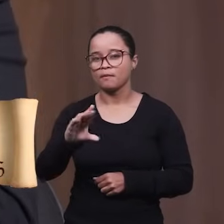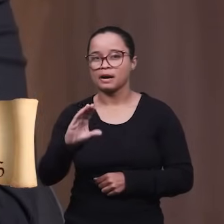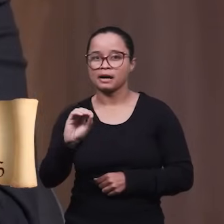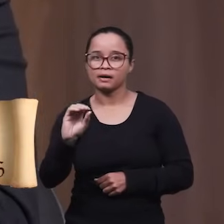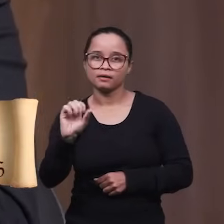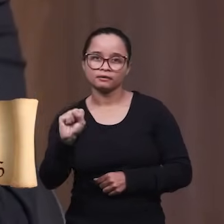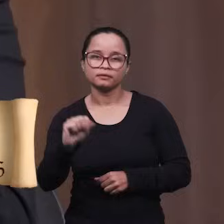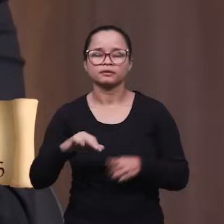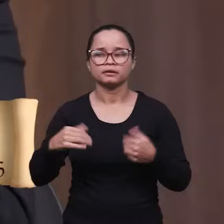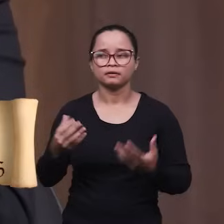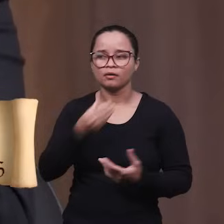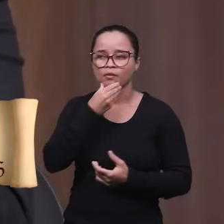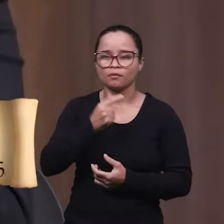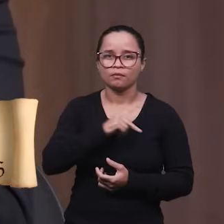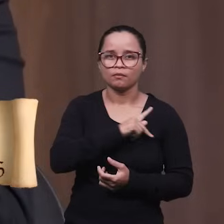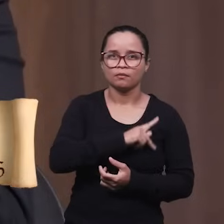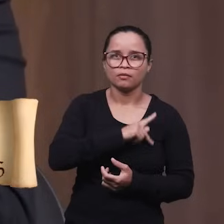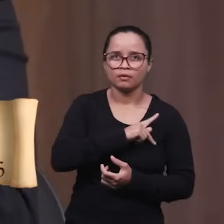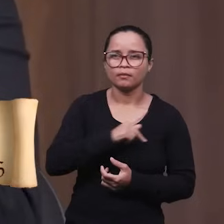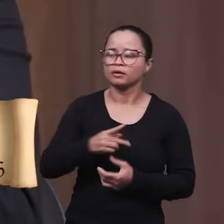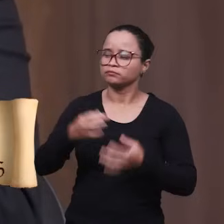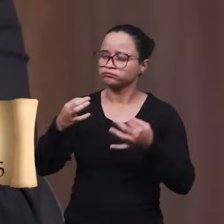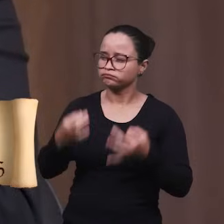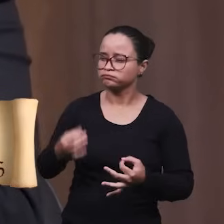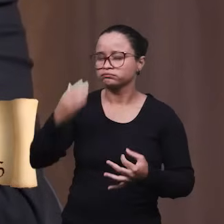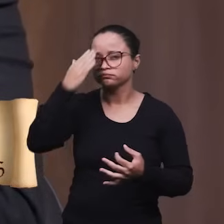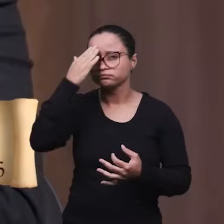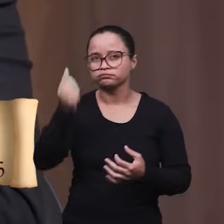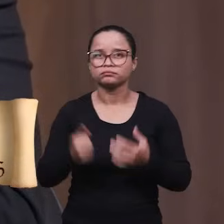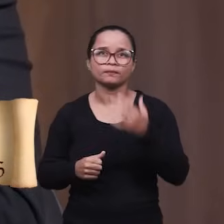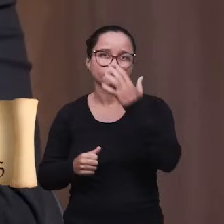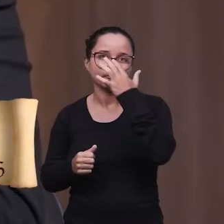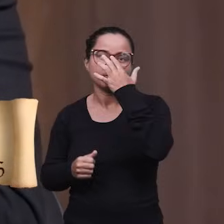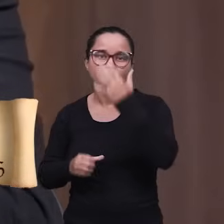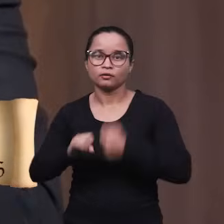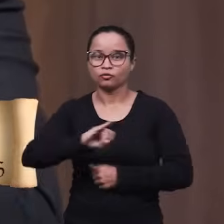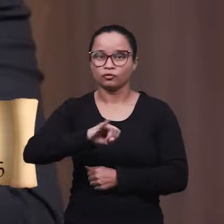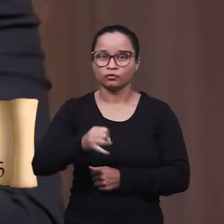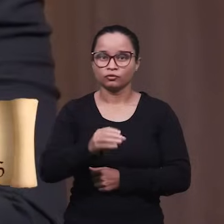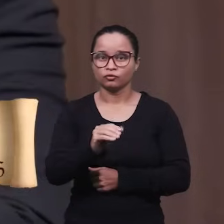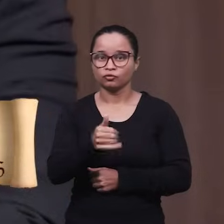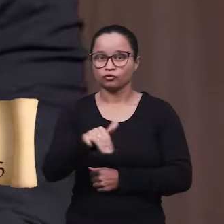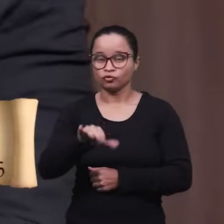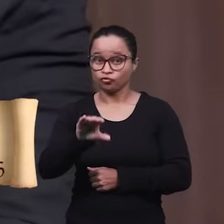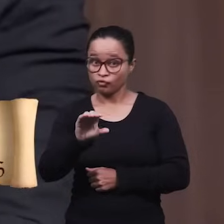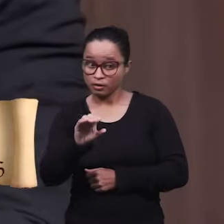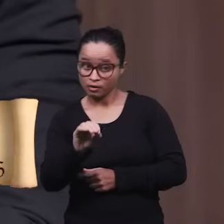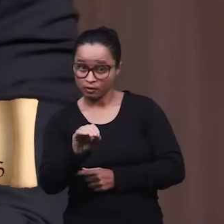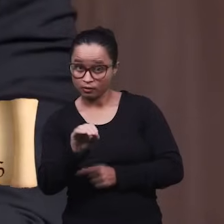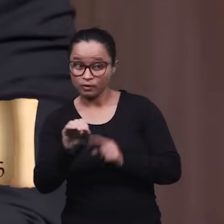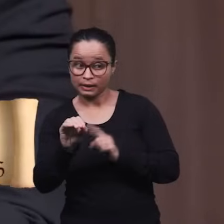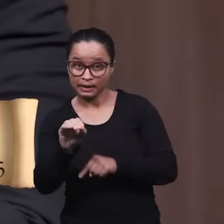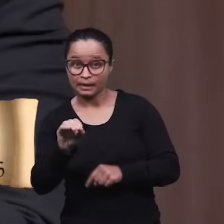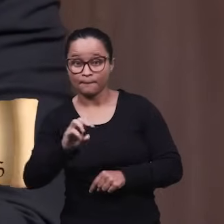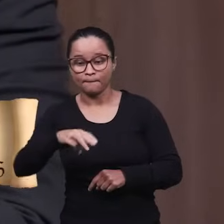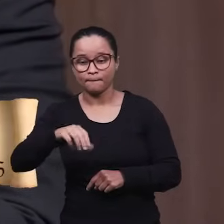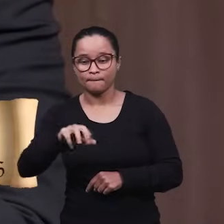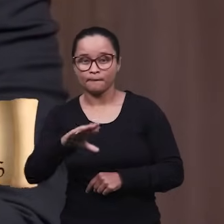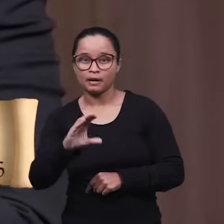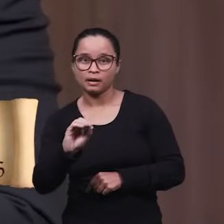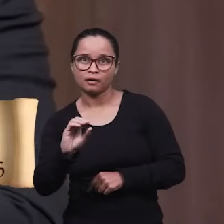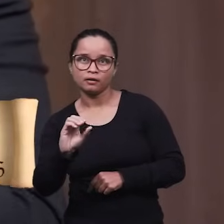Paulo, muito coeso, convicto, como João Marcos não havia participado de